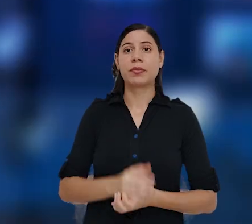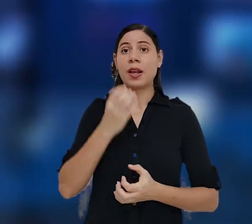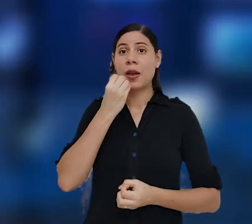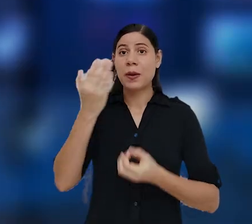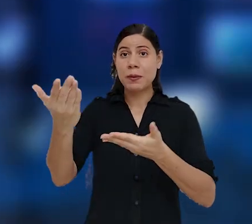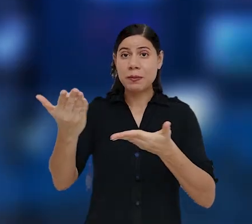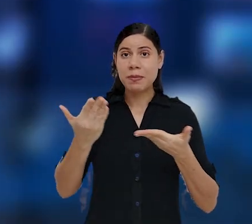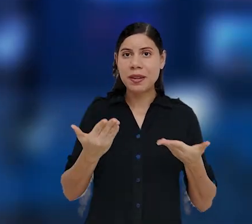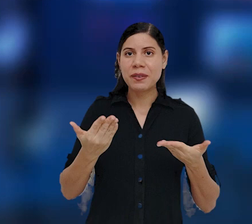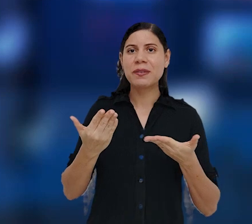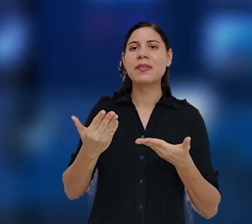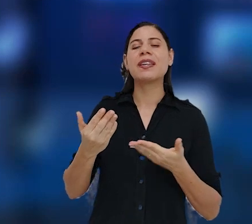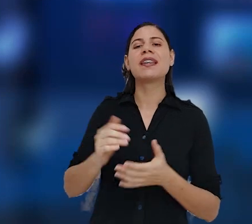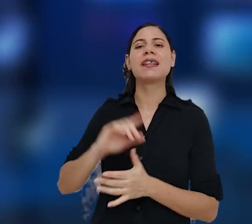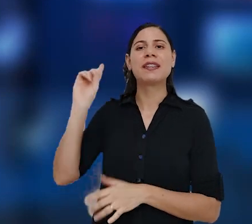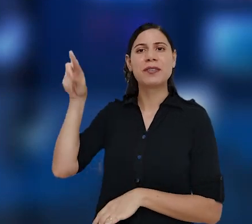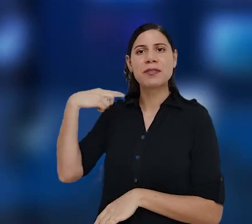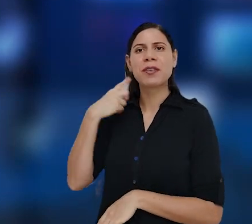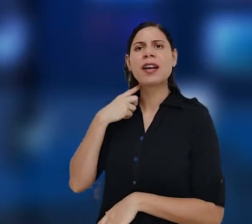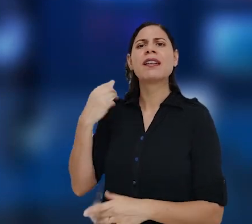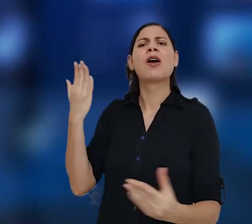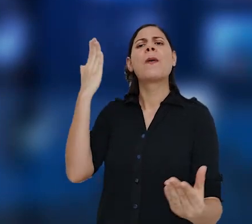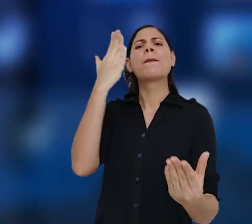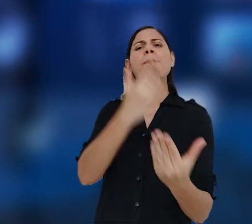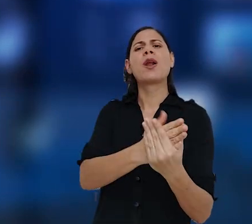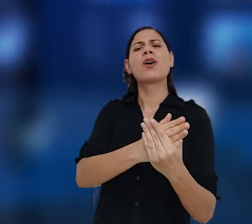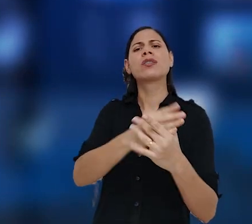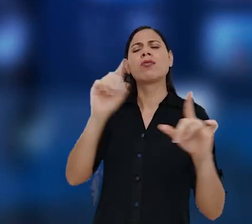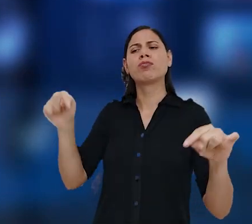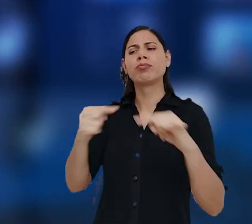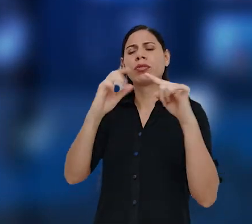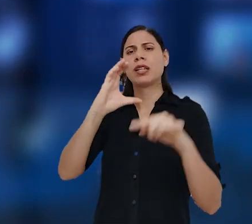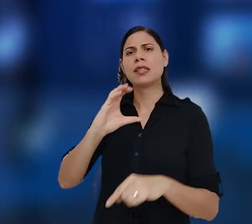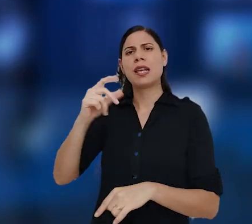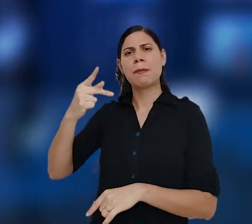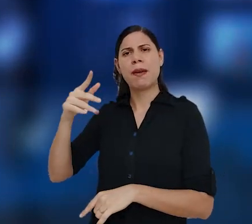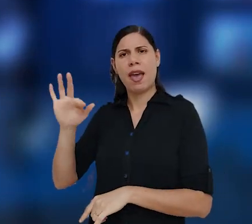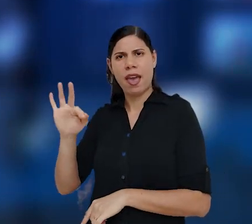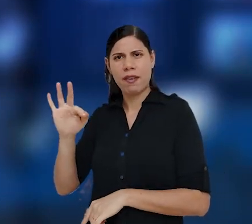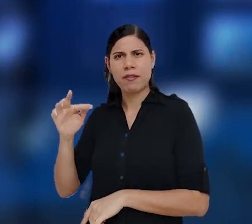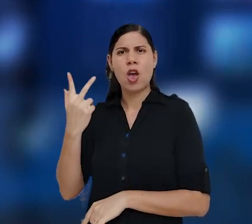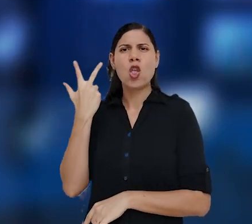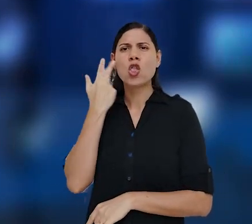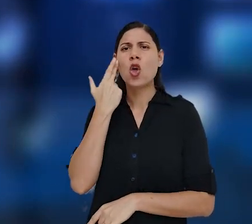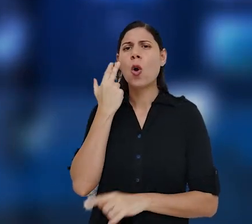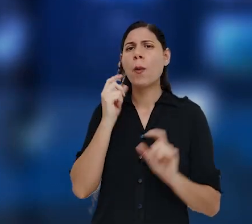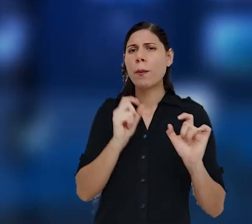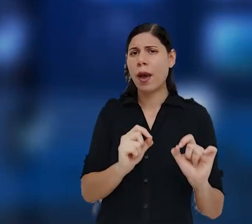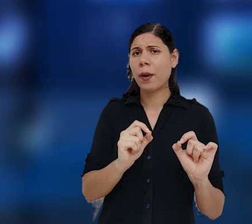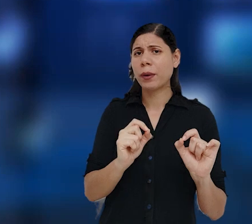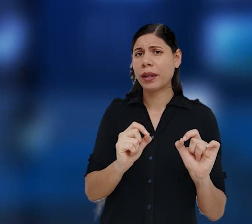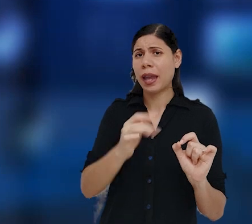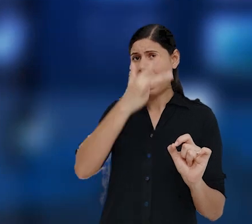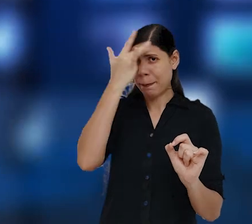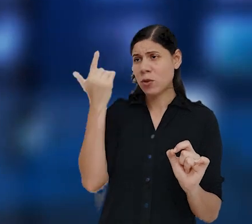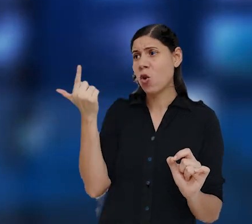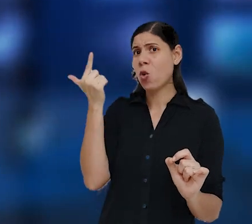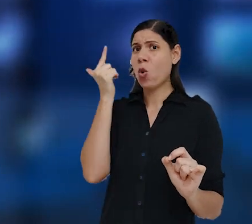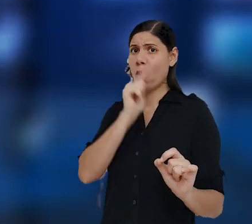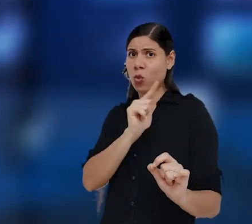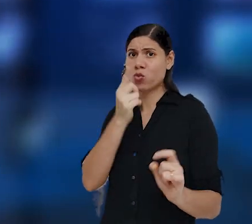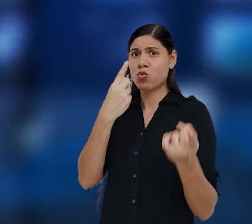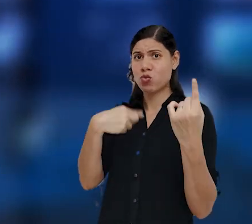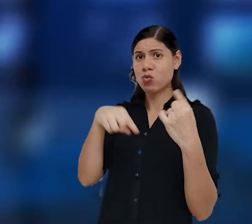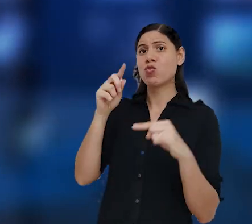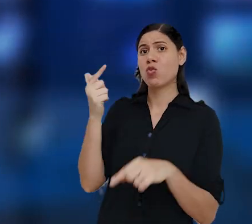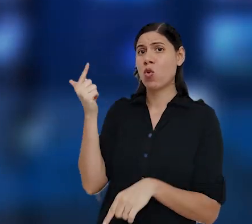Bem-vinda ao programa, Michele. Michele, processos relacionados ao CPF, geralmente o autor da ação, tem sucesso no